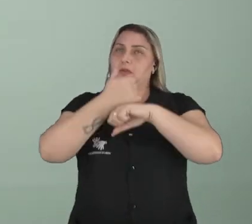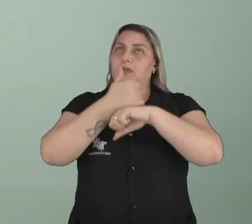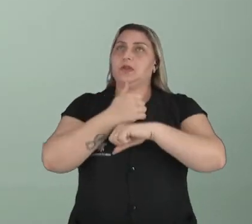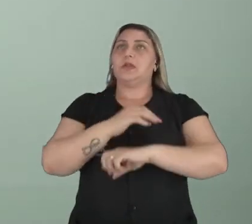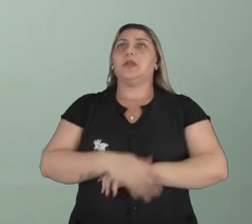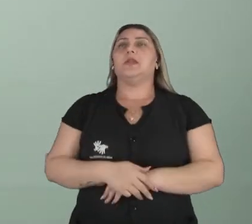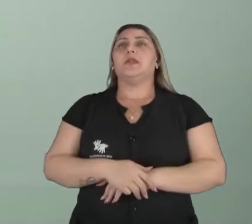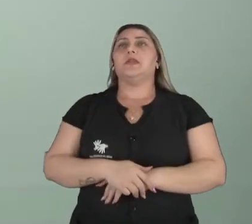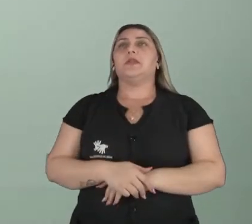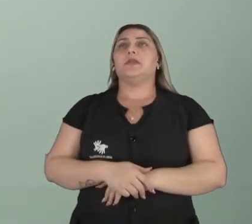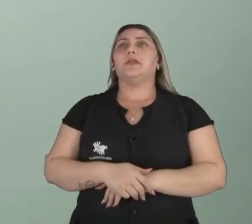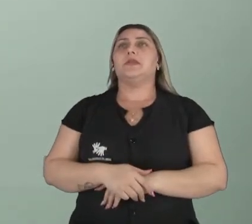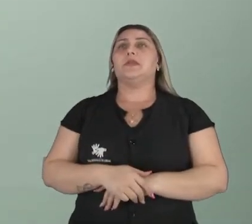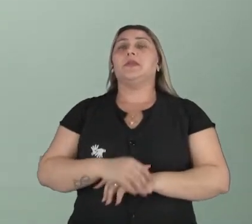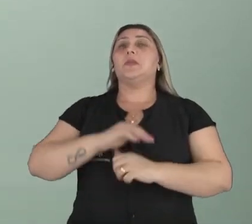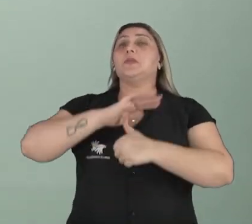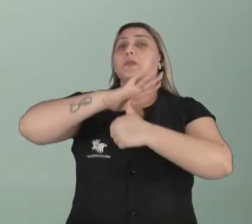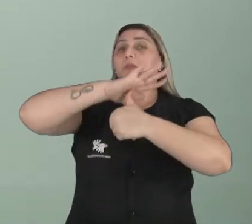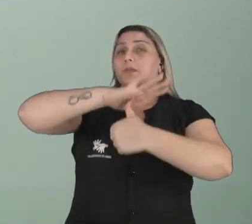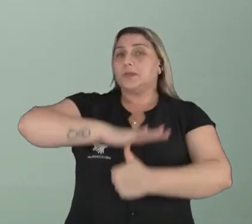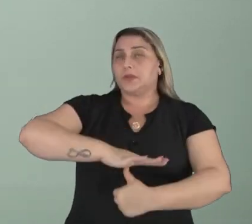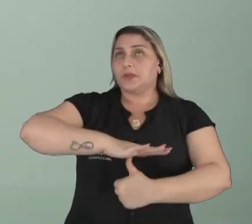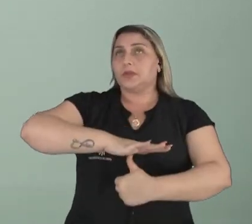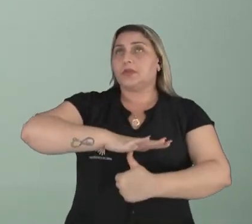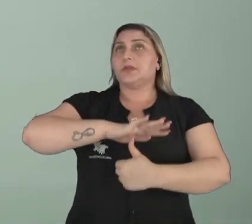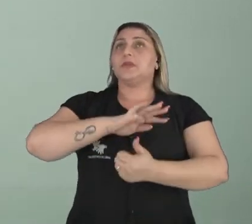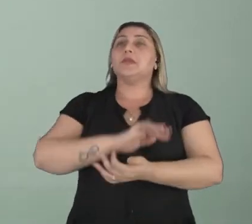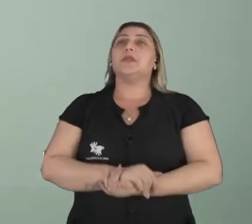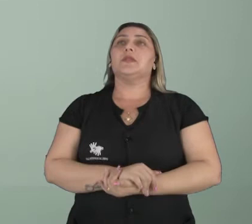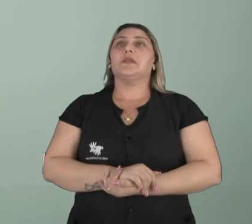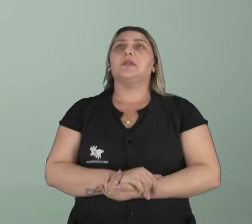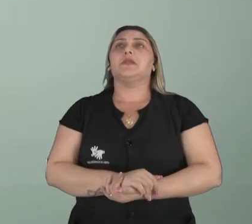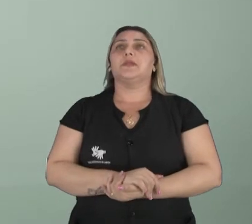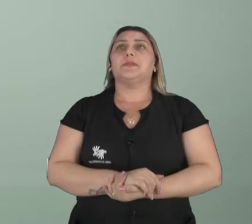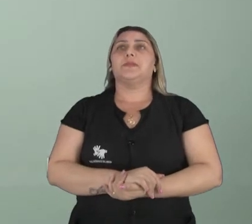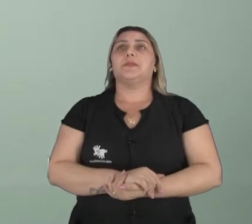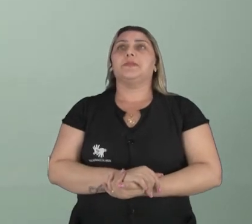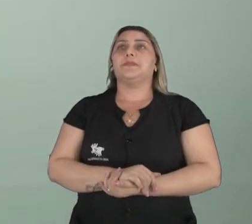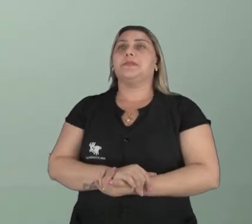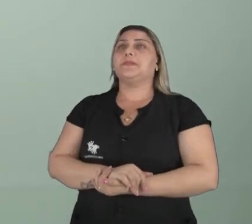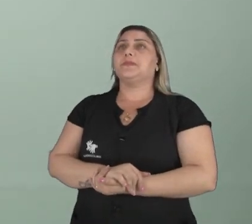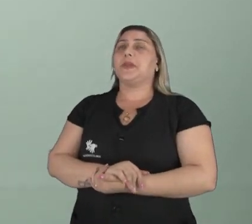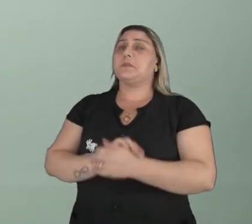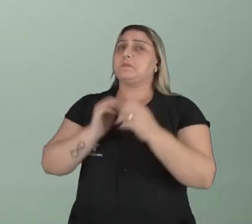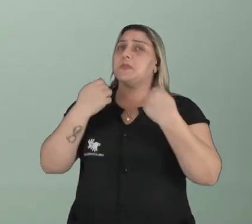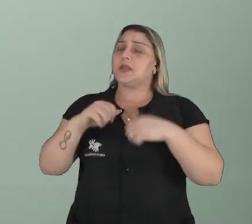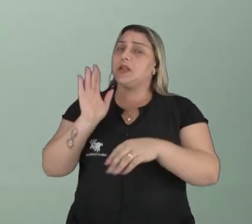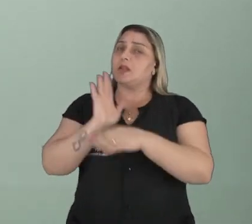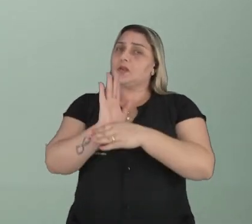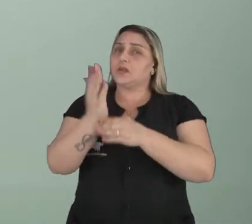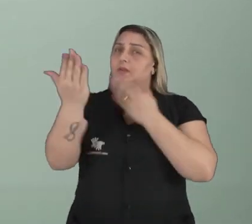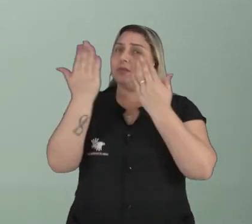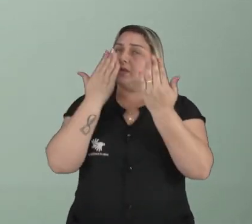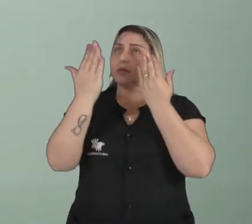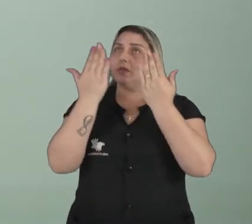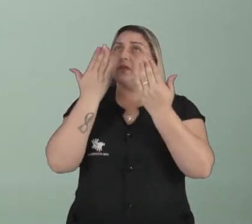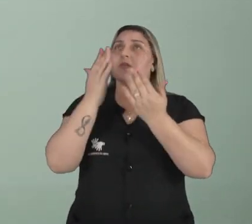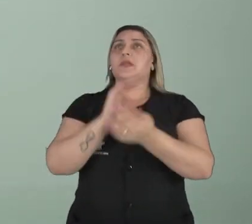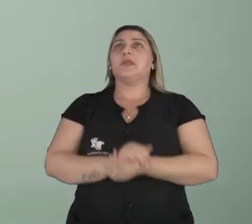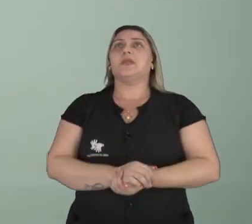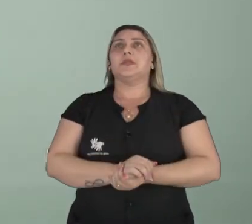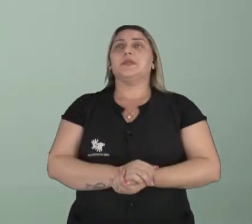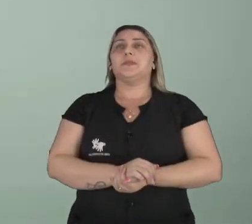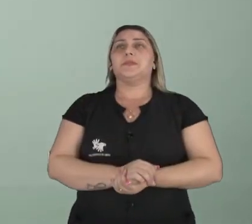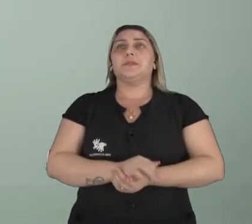muitas vezes eles então né no estado depressivo e ele entra no estado de preciso de uma ajuda psicológica E